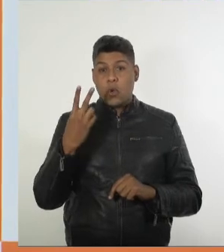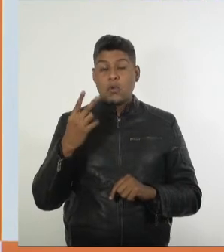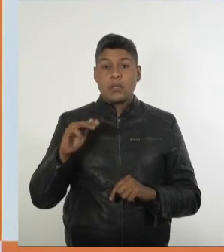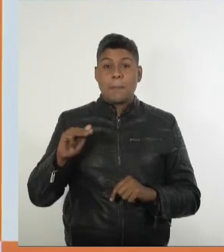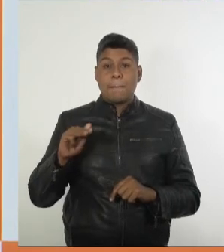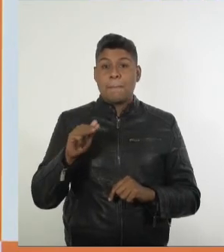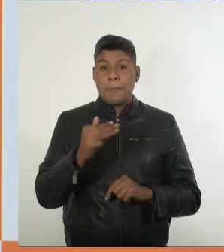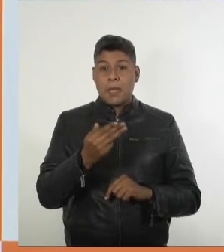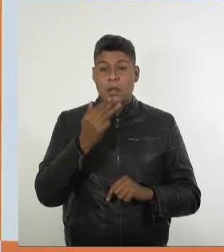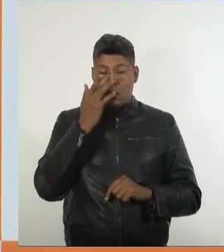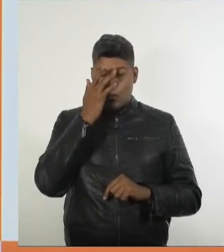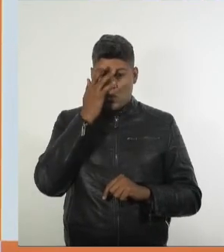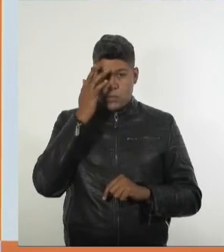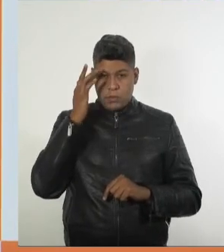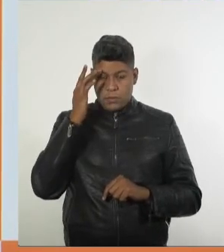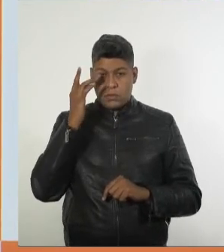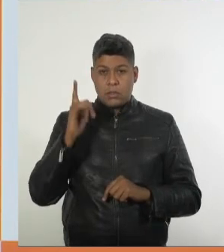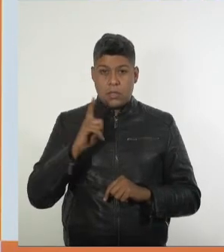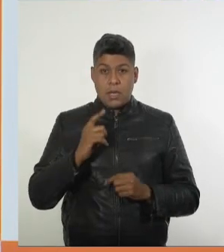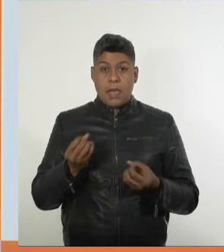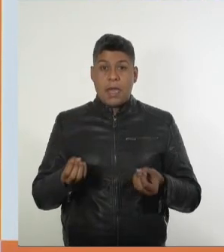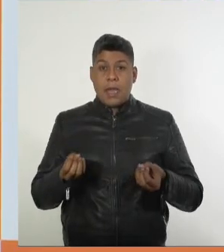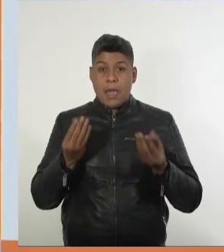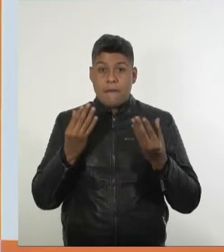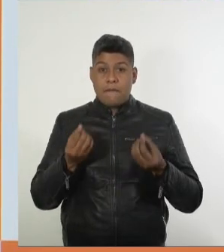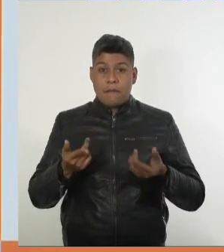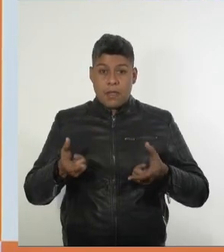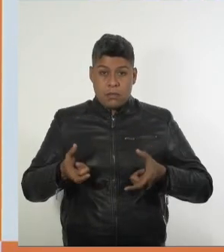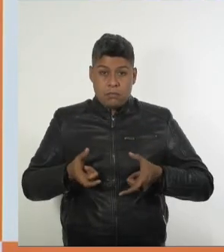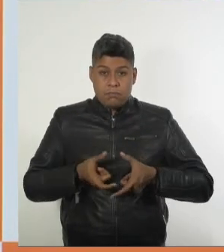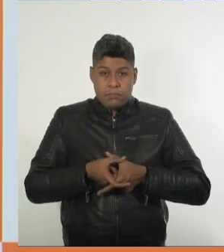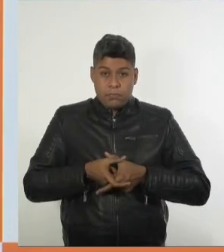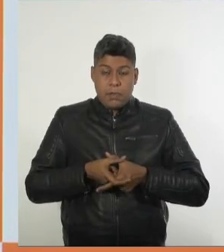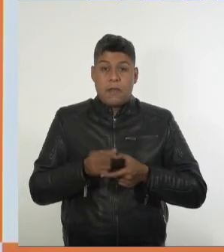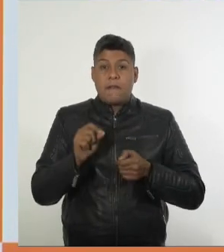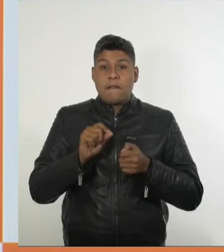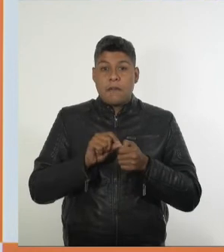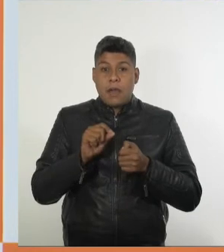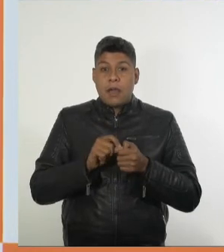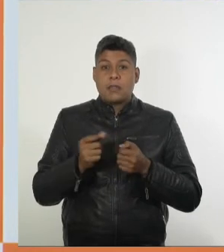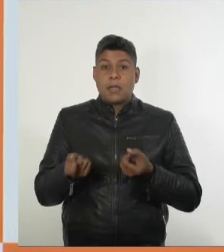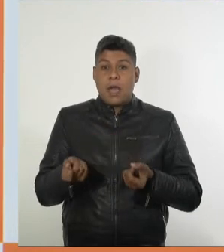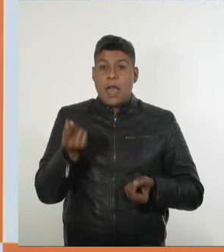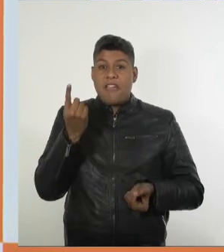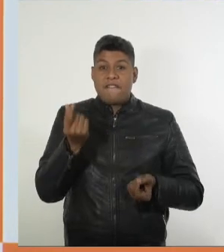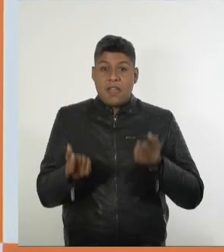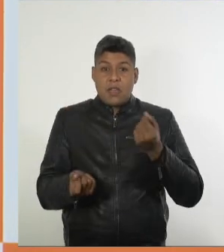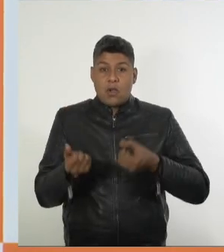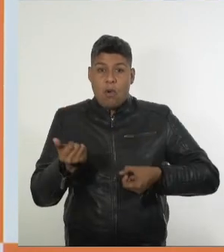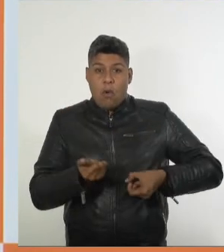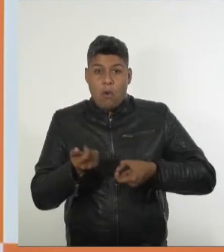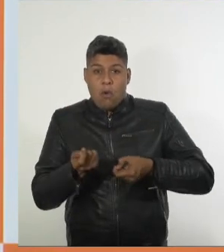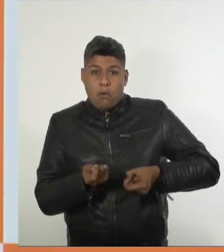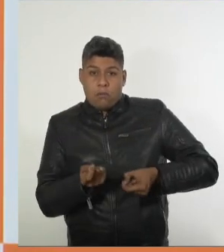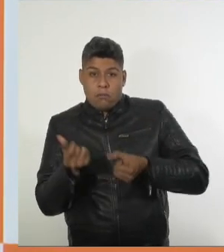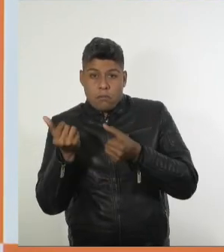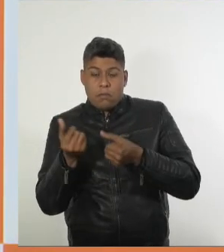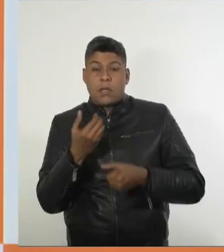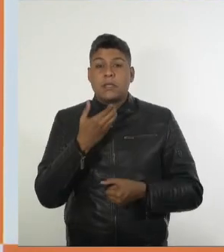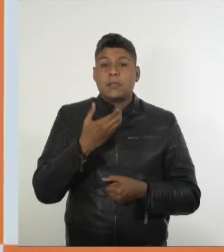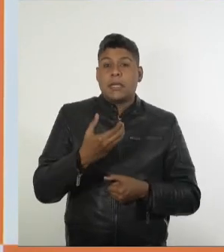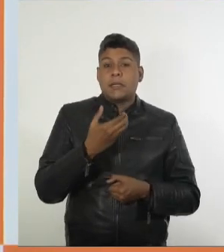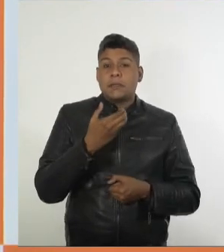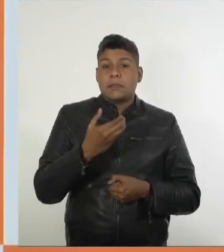não tem evento pequeno quando você fala em Réveillon, fala em Natal, fala